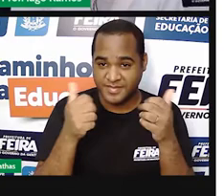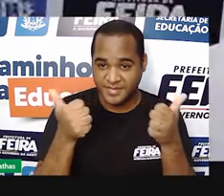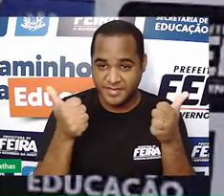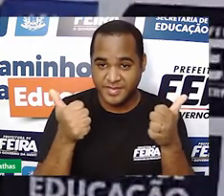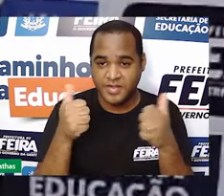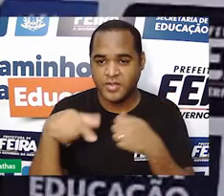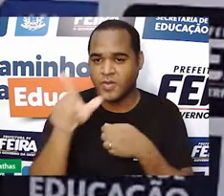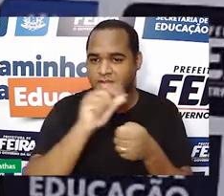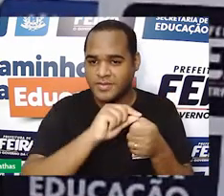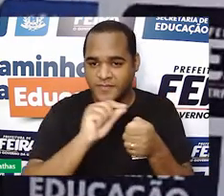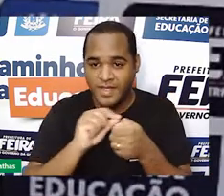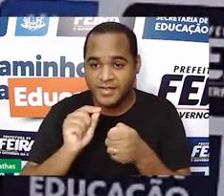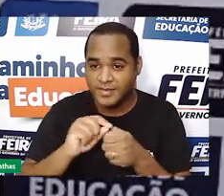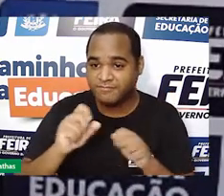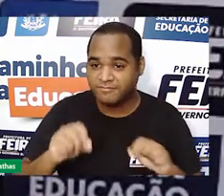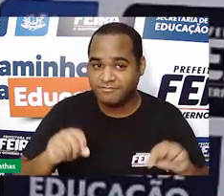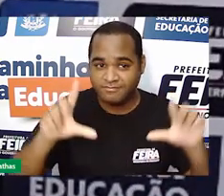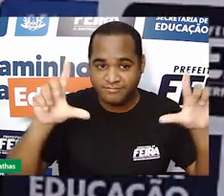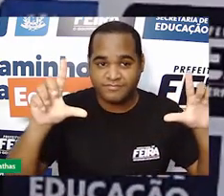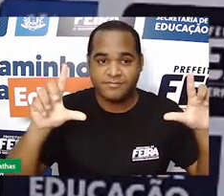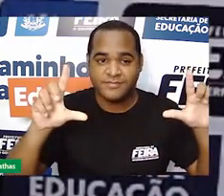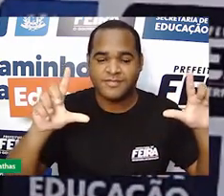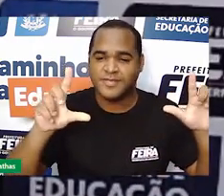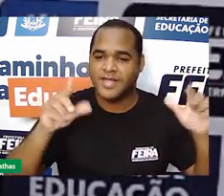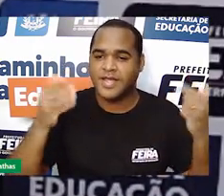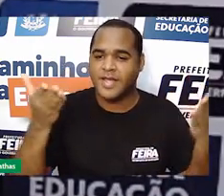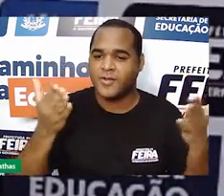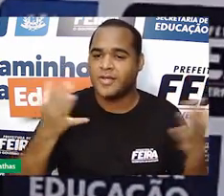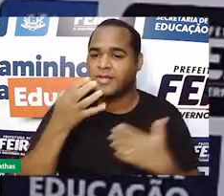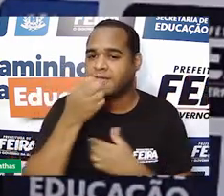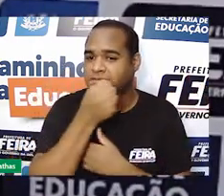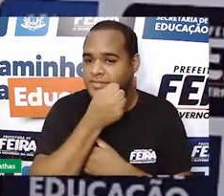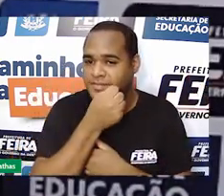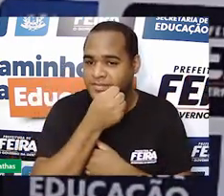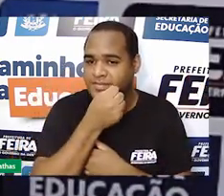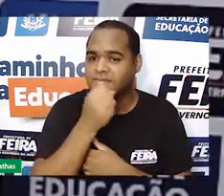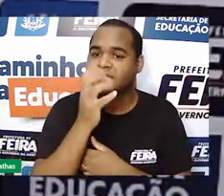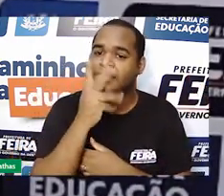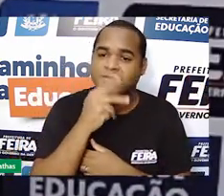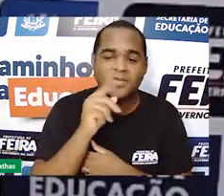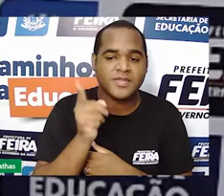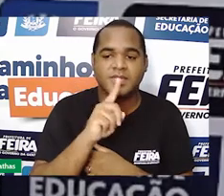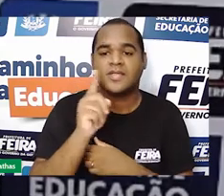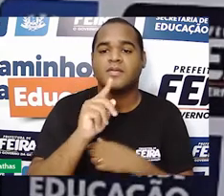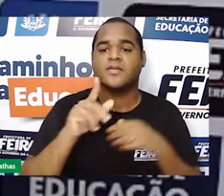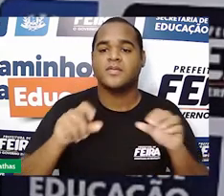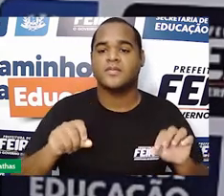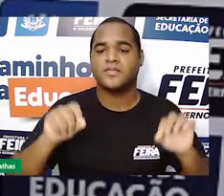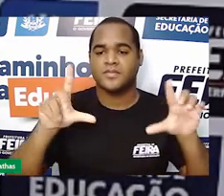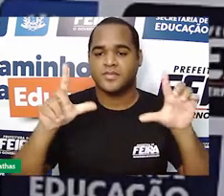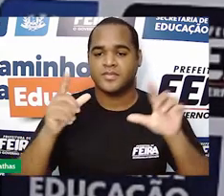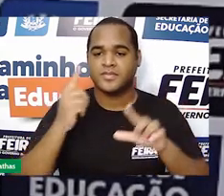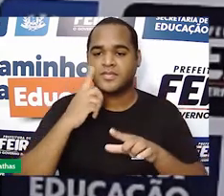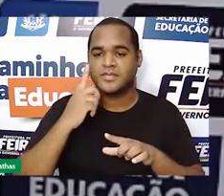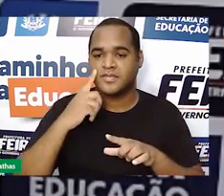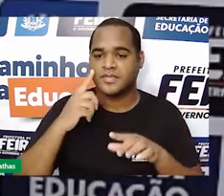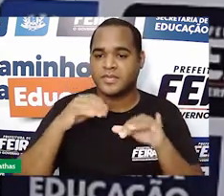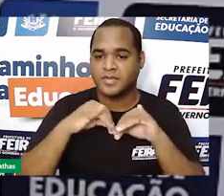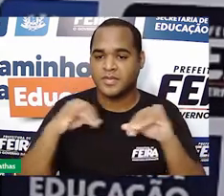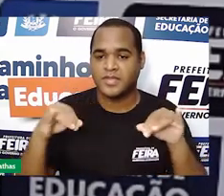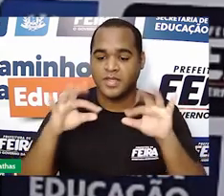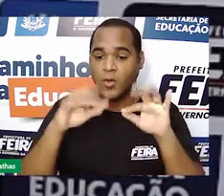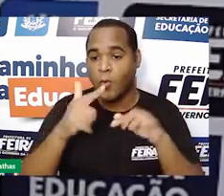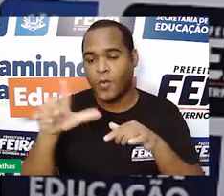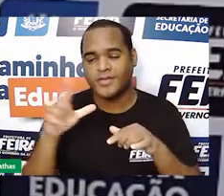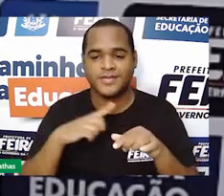a gente faz o seguinte a gente tira essa tela e rapidinho sem muita demora a gente compartilha a